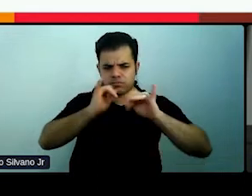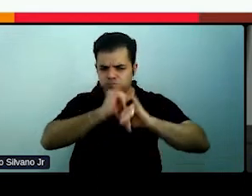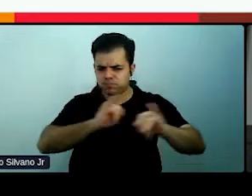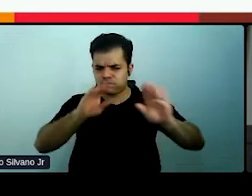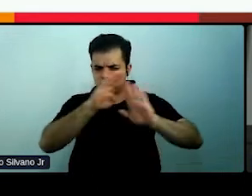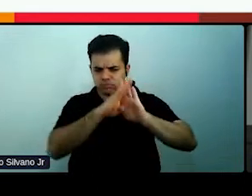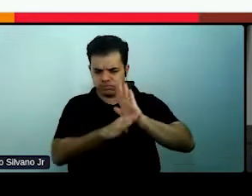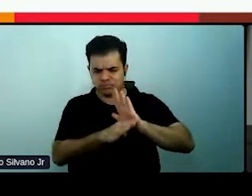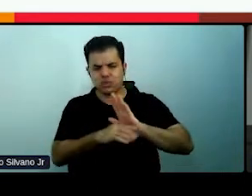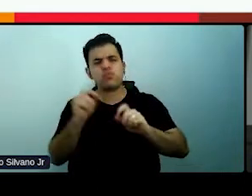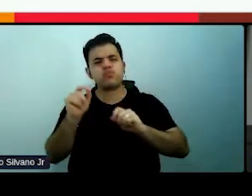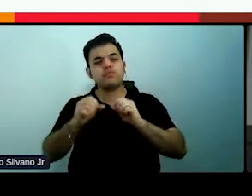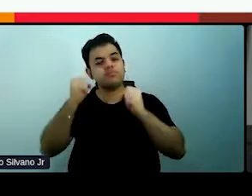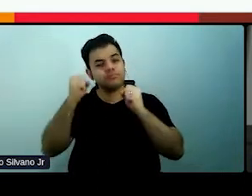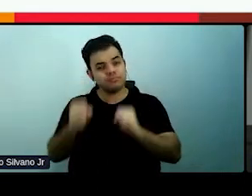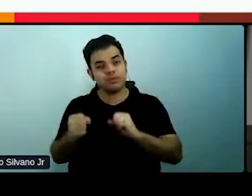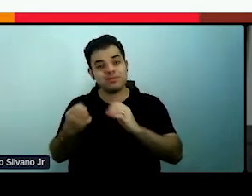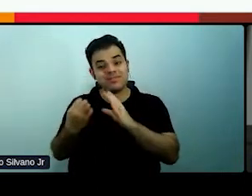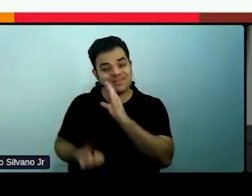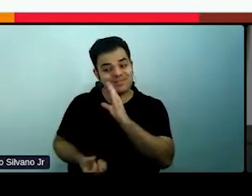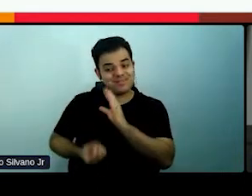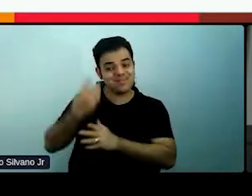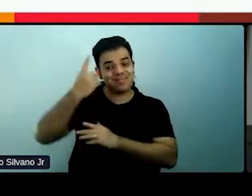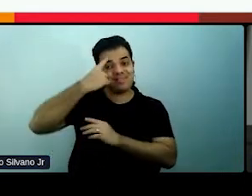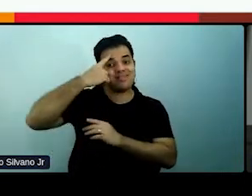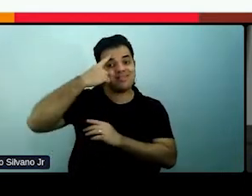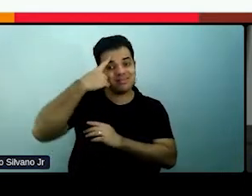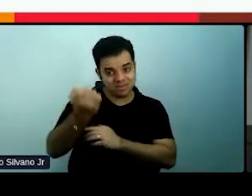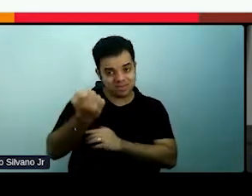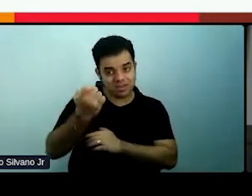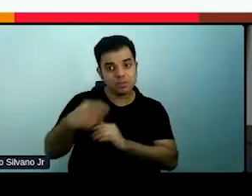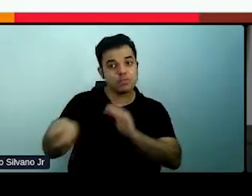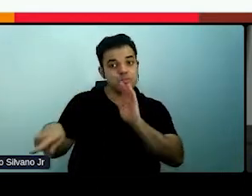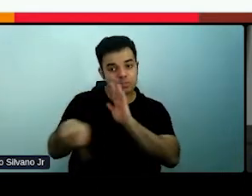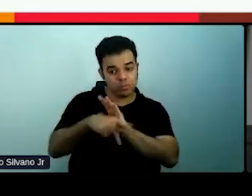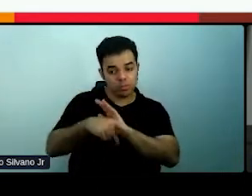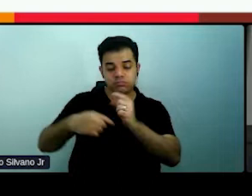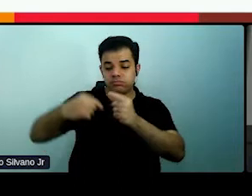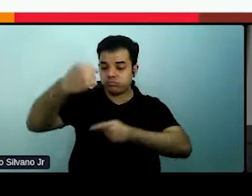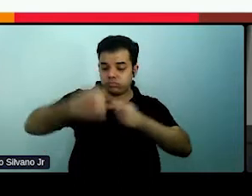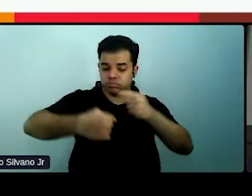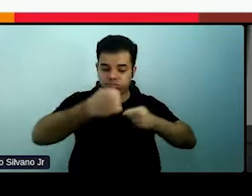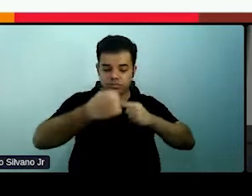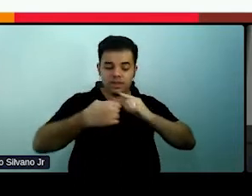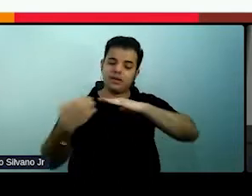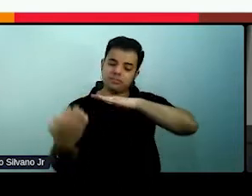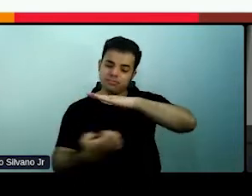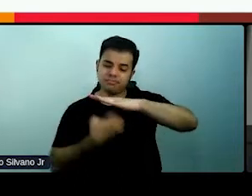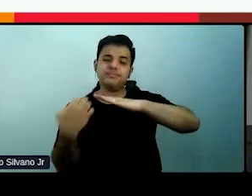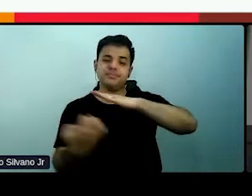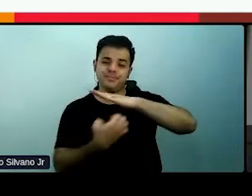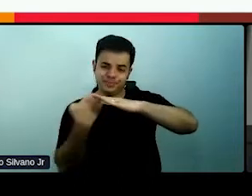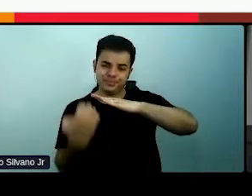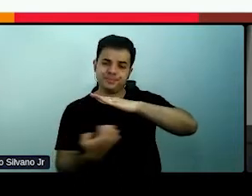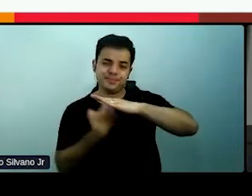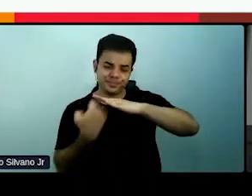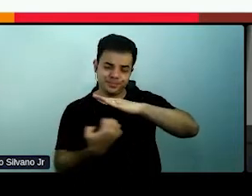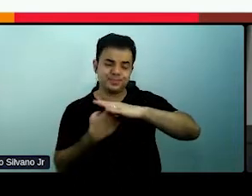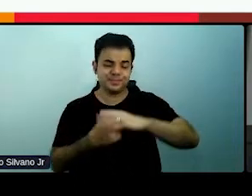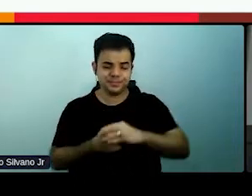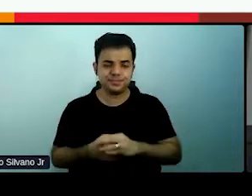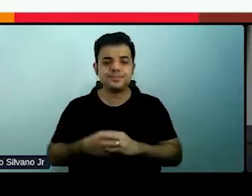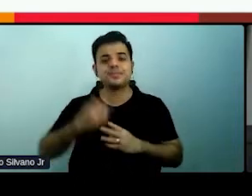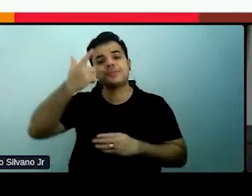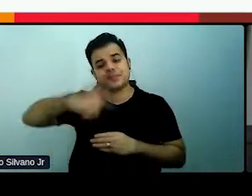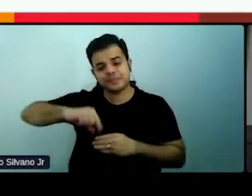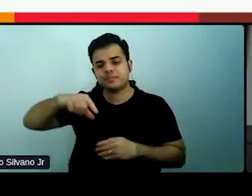uma iniciativa de uma política corporativa. Então, a gente